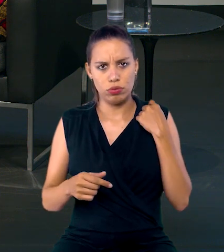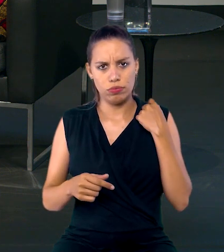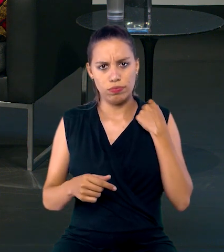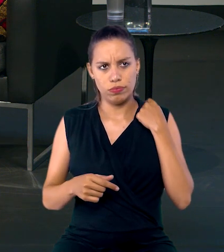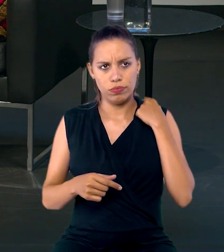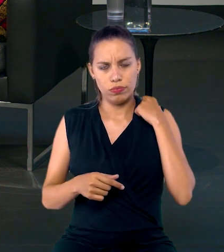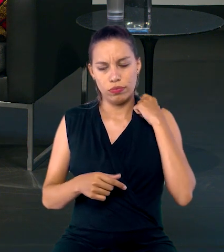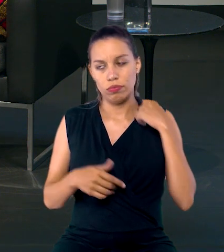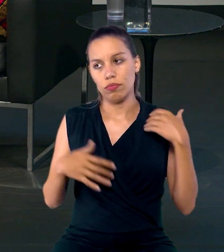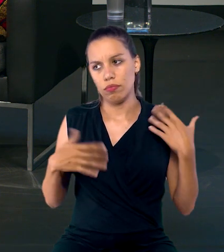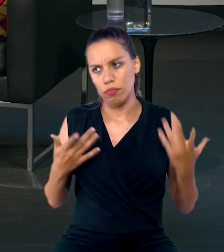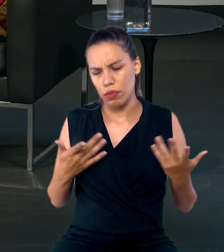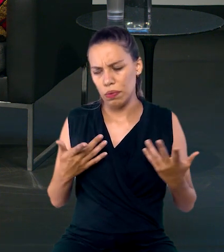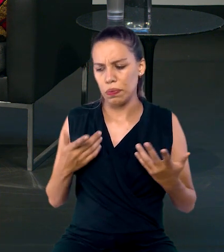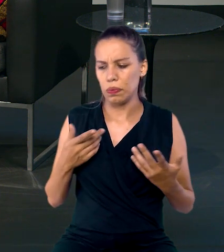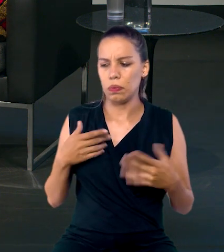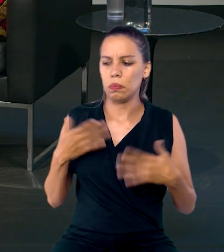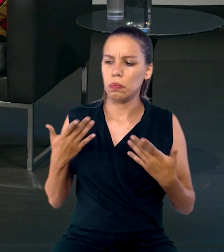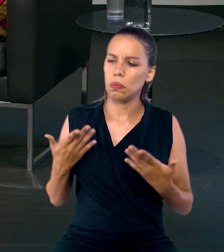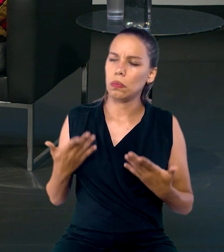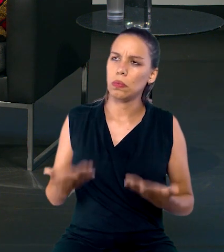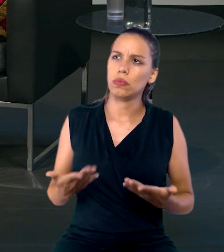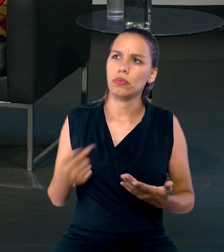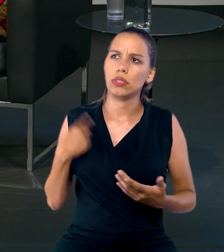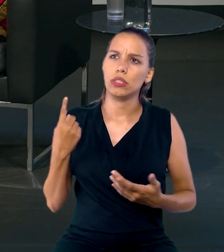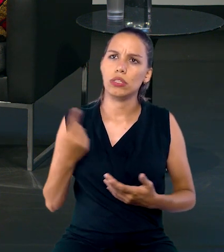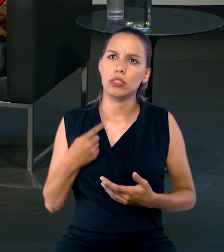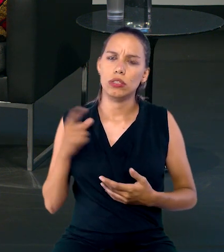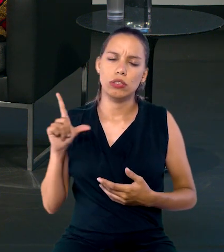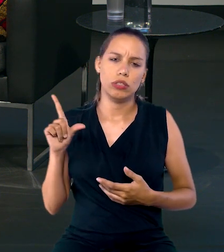Eu acho que quando a gente reduz...